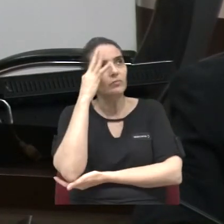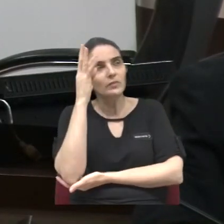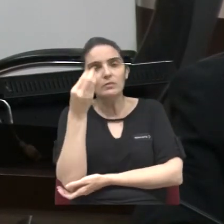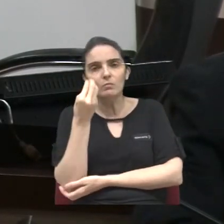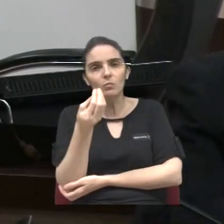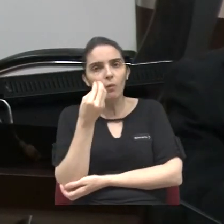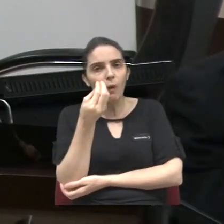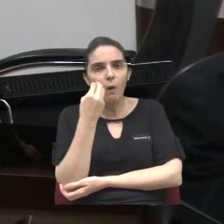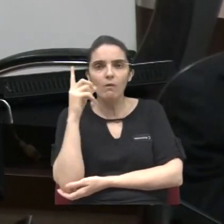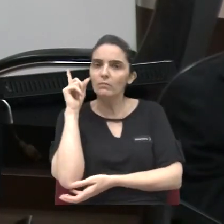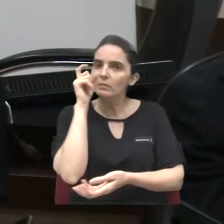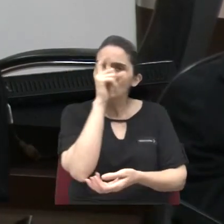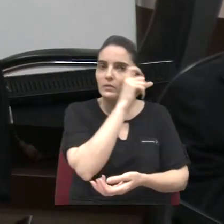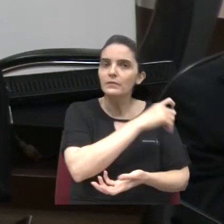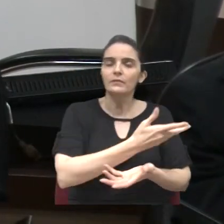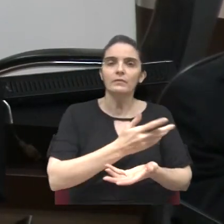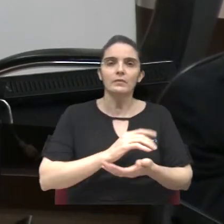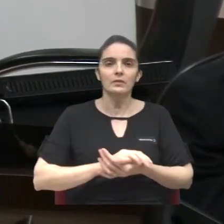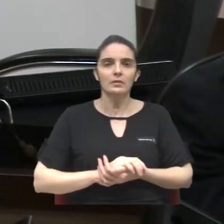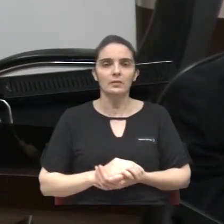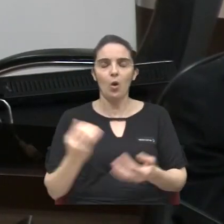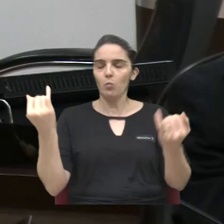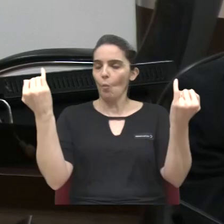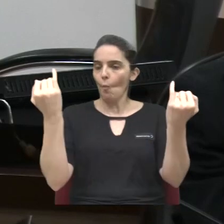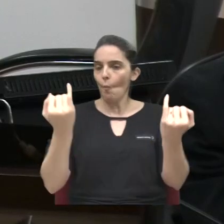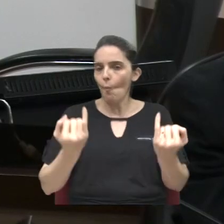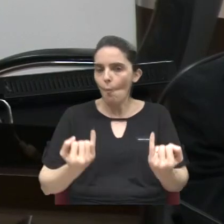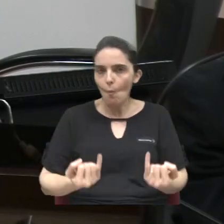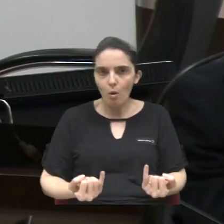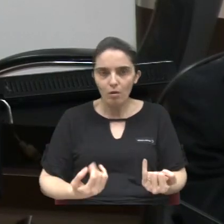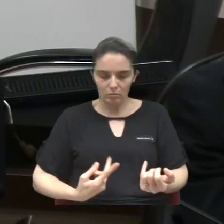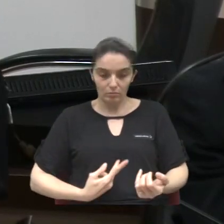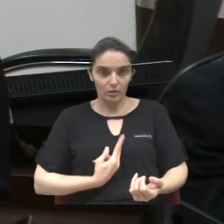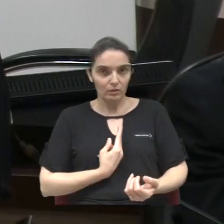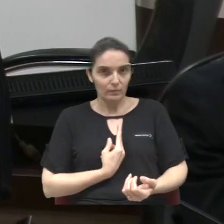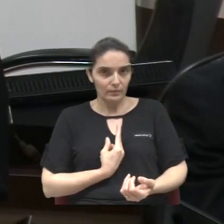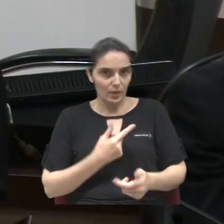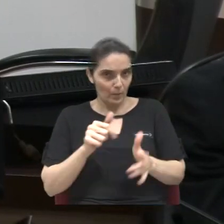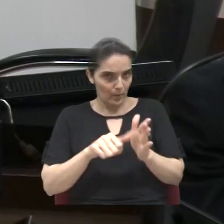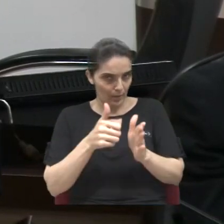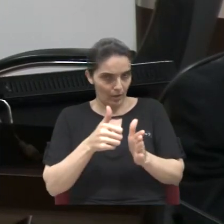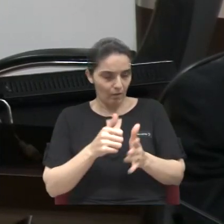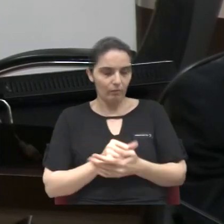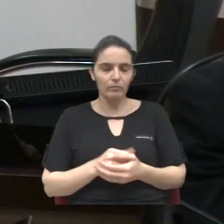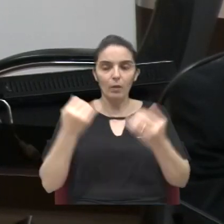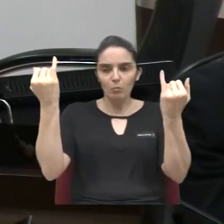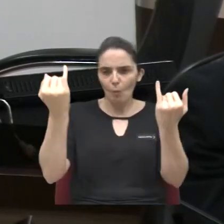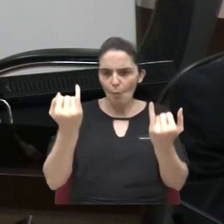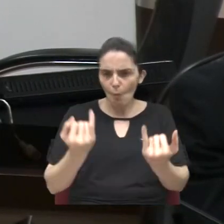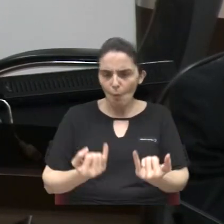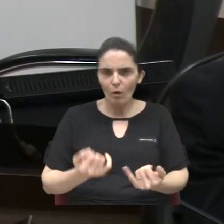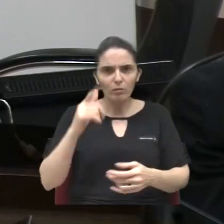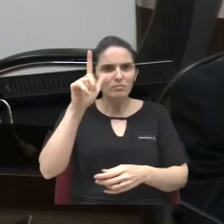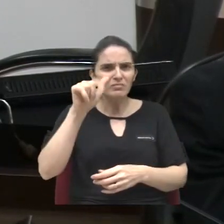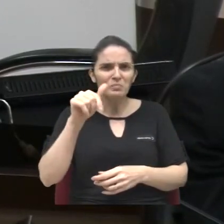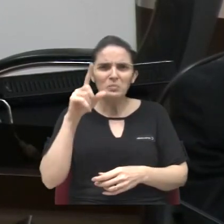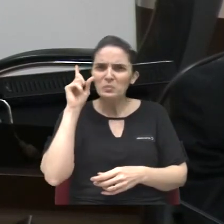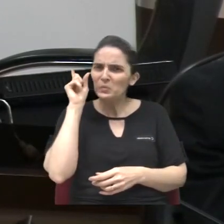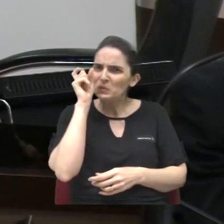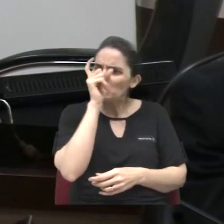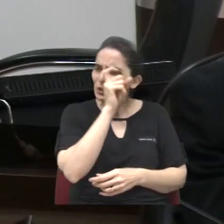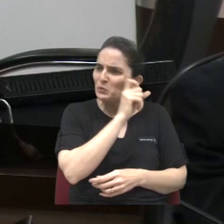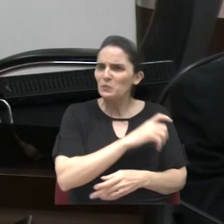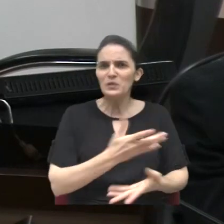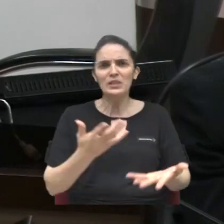difícil você emagrecer para você fazer uma cirurgia bariátrica, né? Eu imagino como é difícil isso. Se a pessoa já